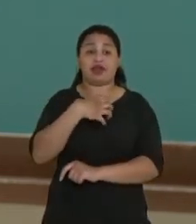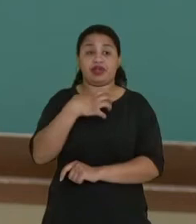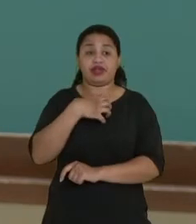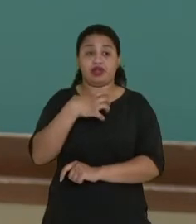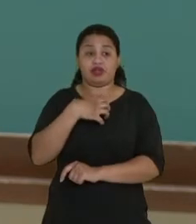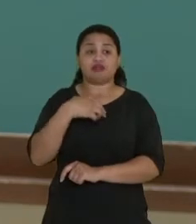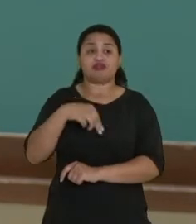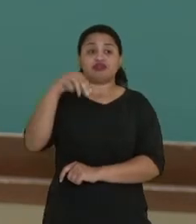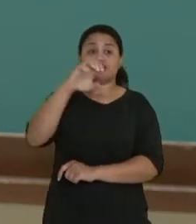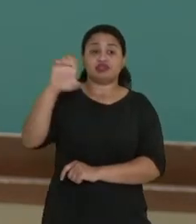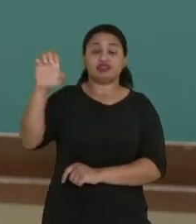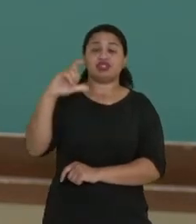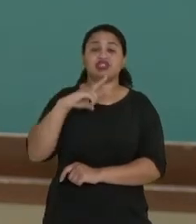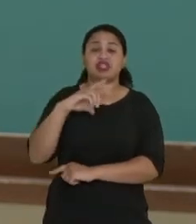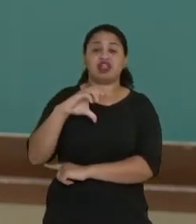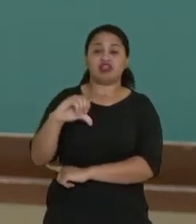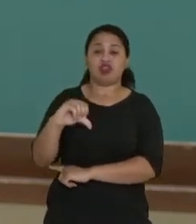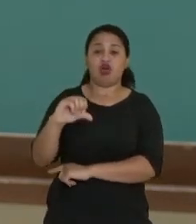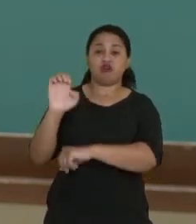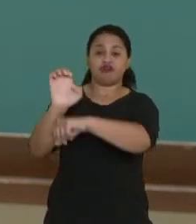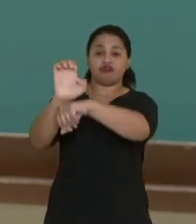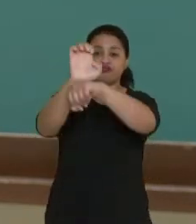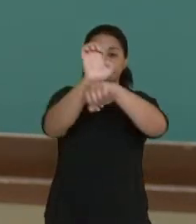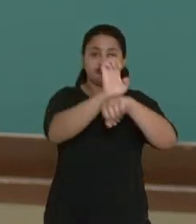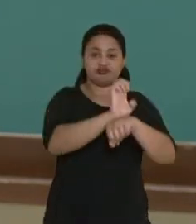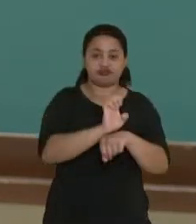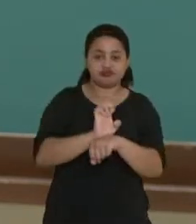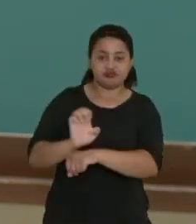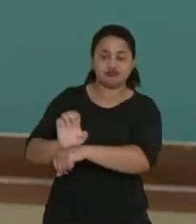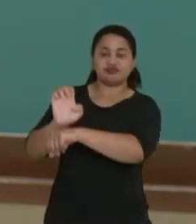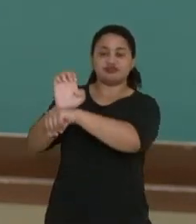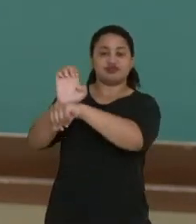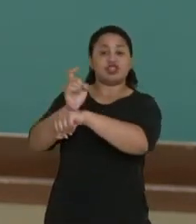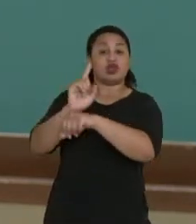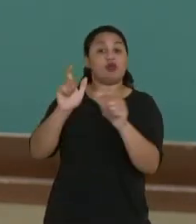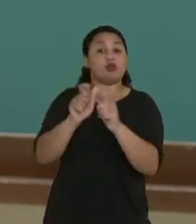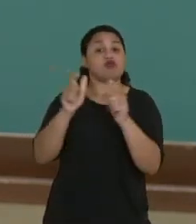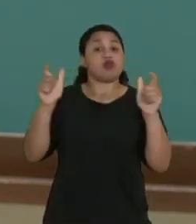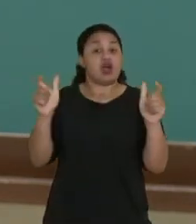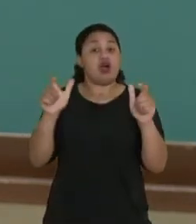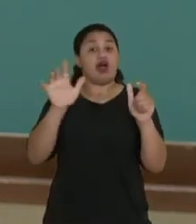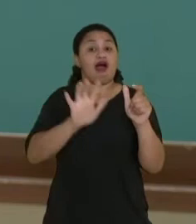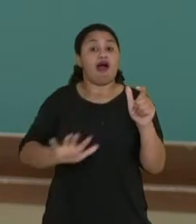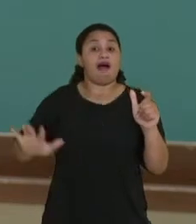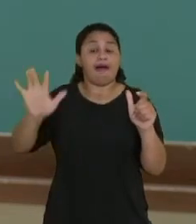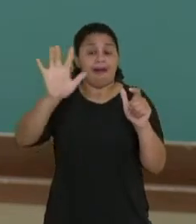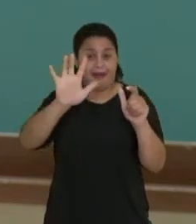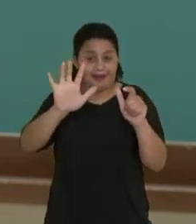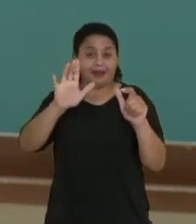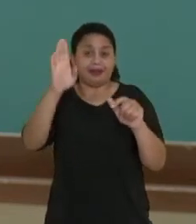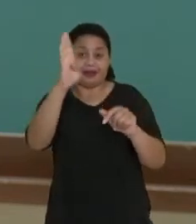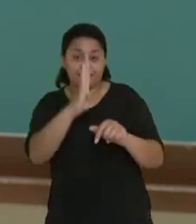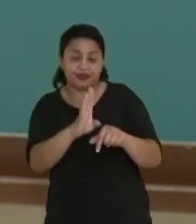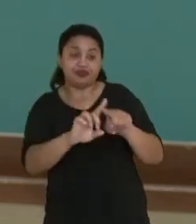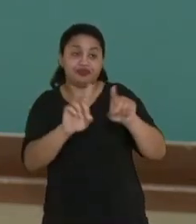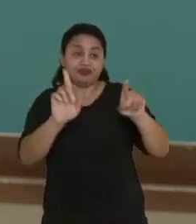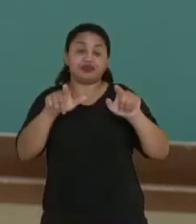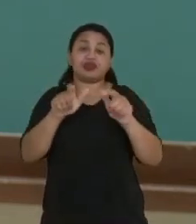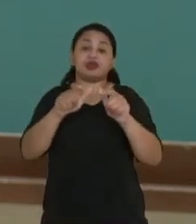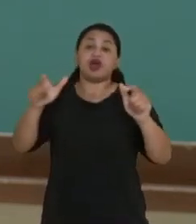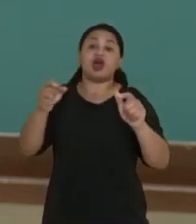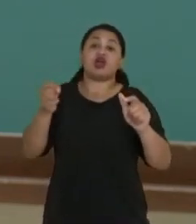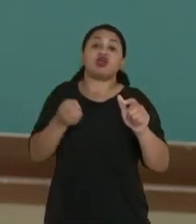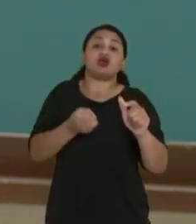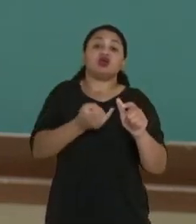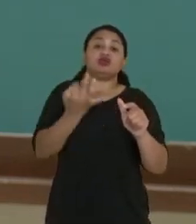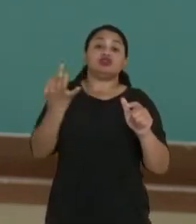está dividida em 9 estados. Ela não é a maior em área no Brasil, mas ela é a maior em